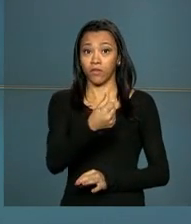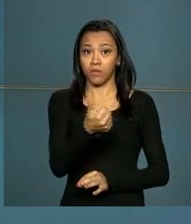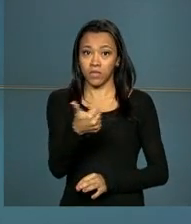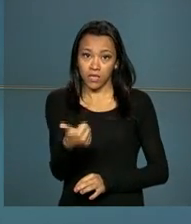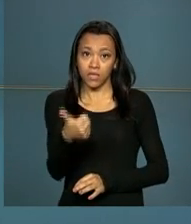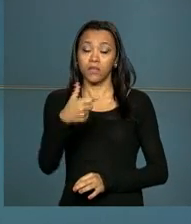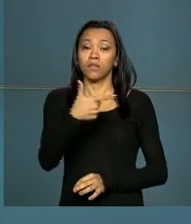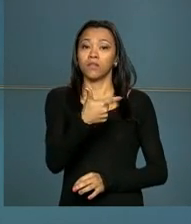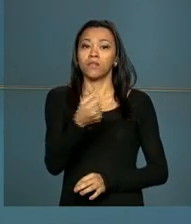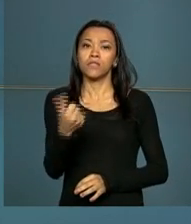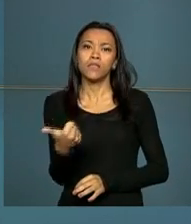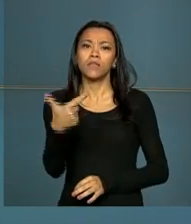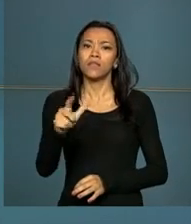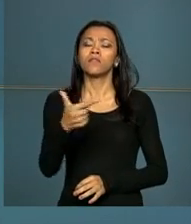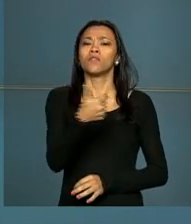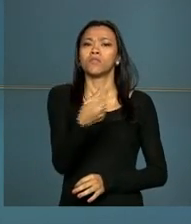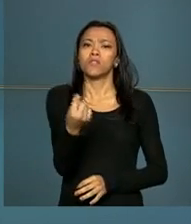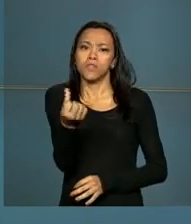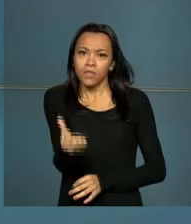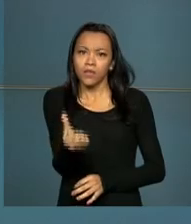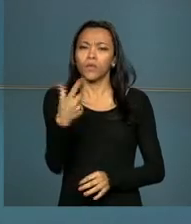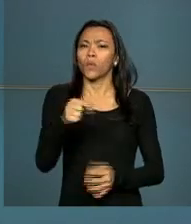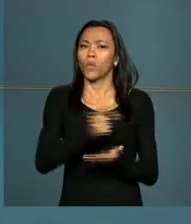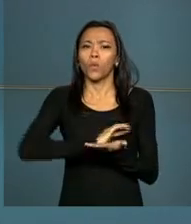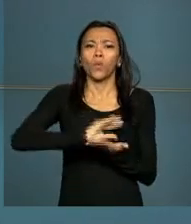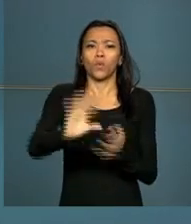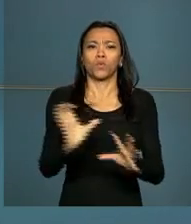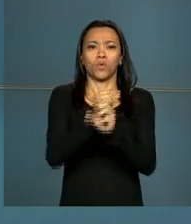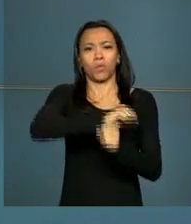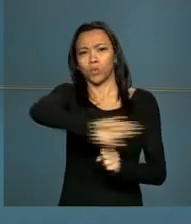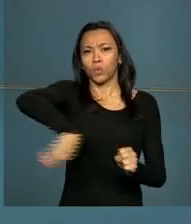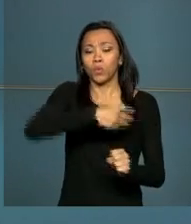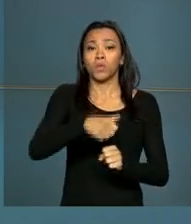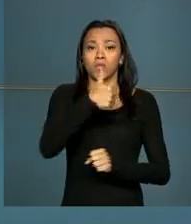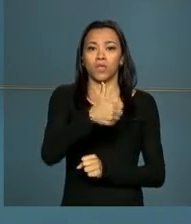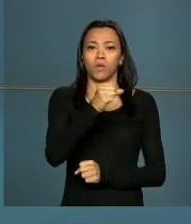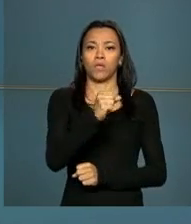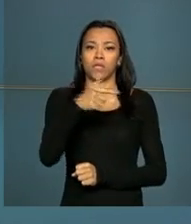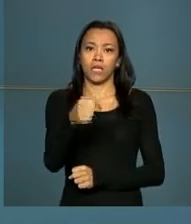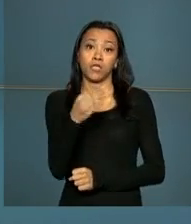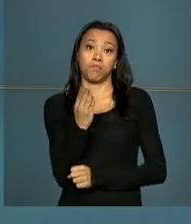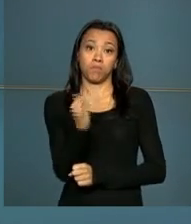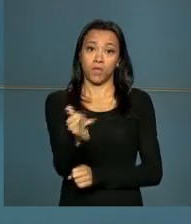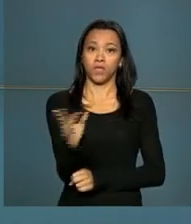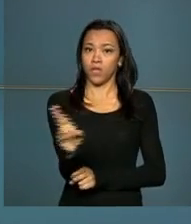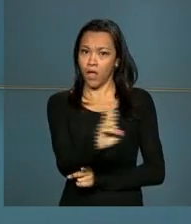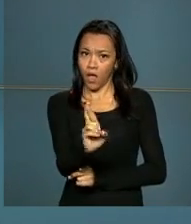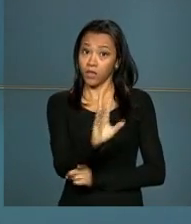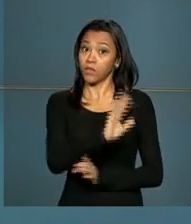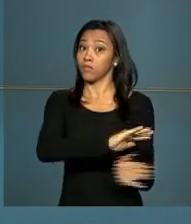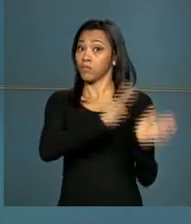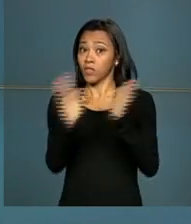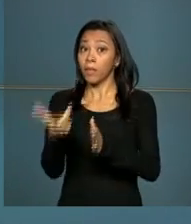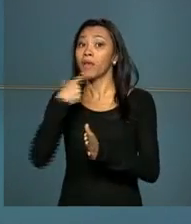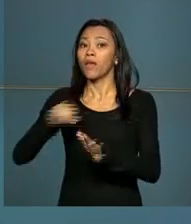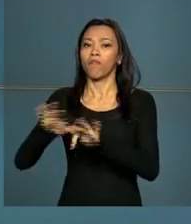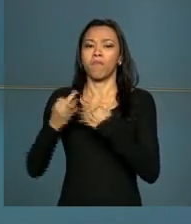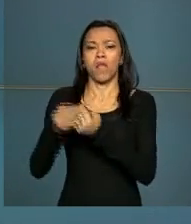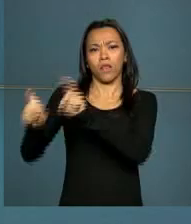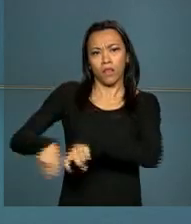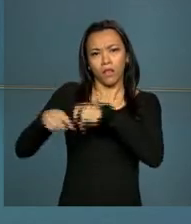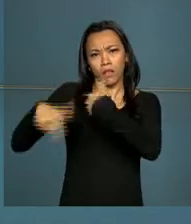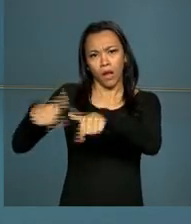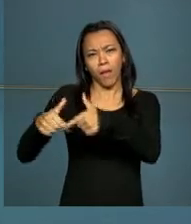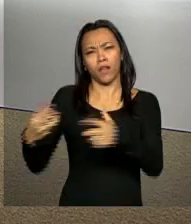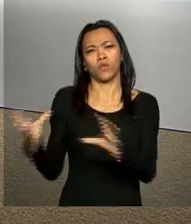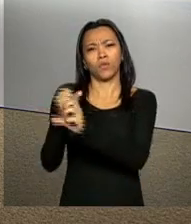2015-2016. O volume de recursos para financiamento é de mais de 187 bilhões de reais. Já para os agricultores familiares, são quase